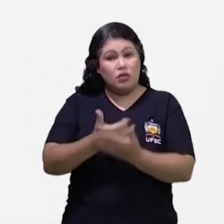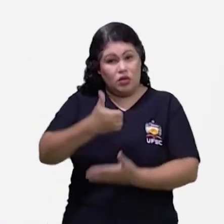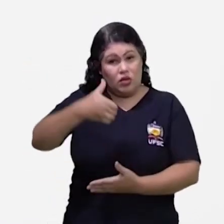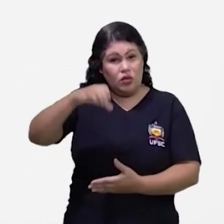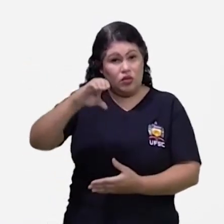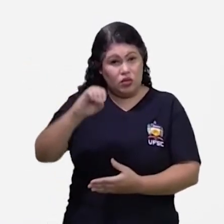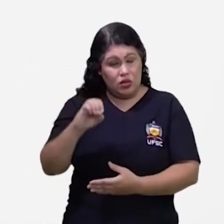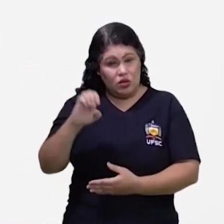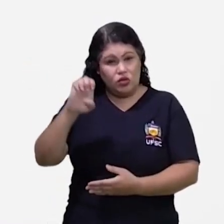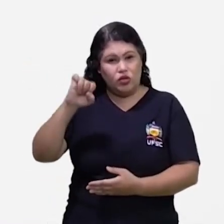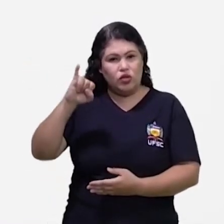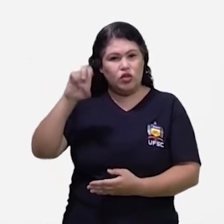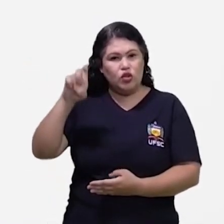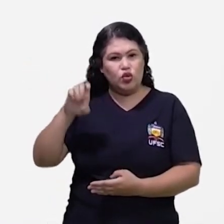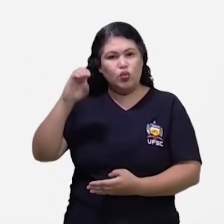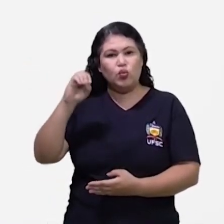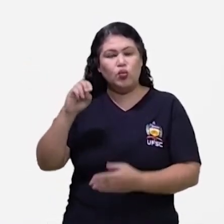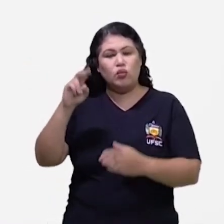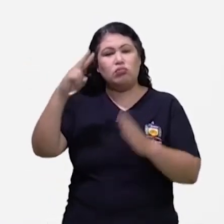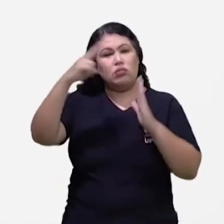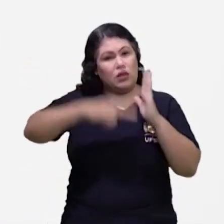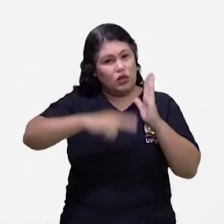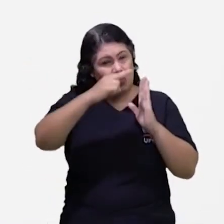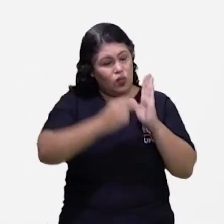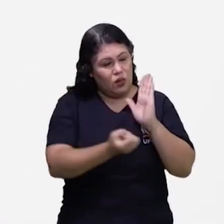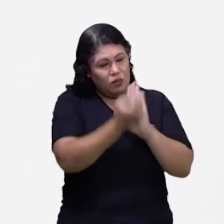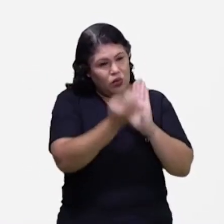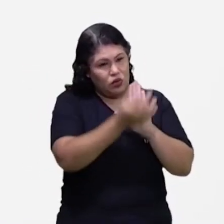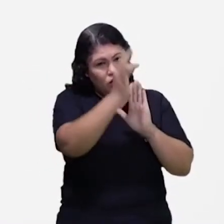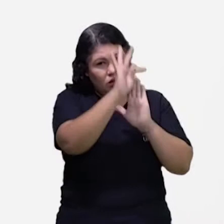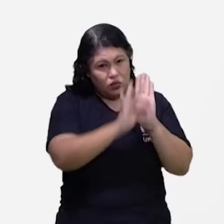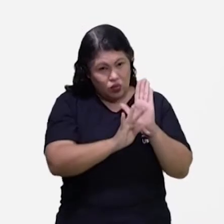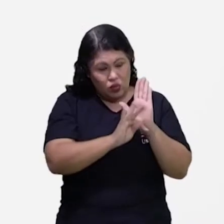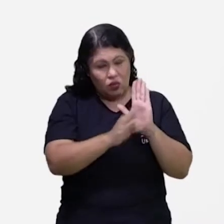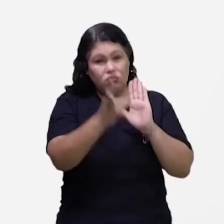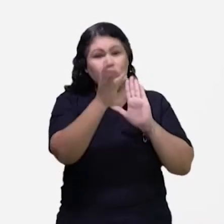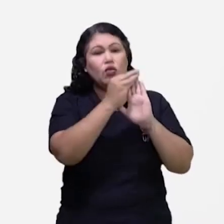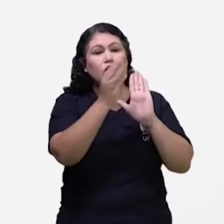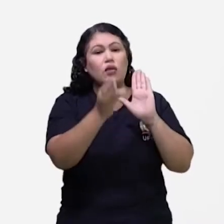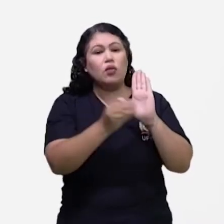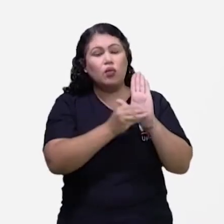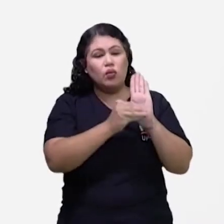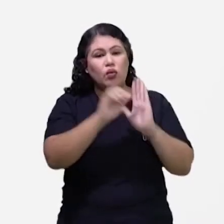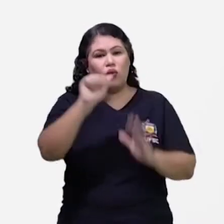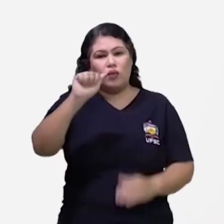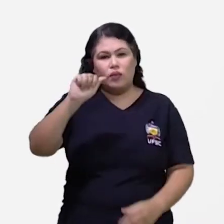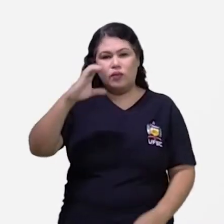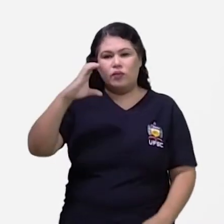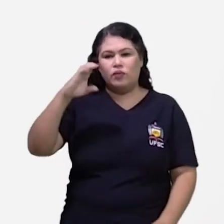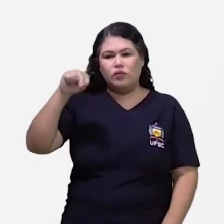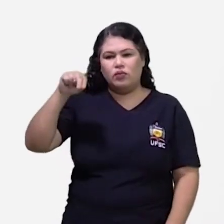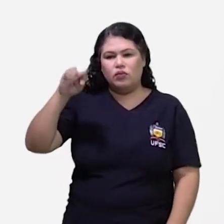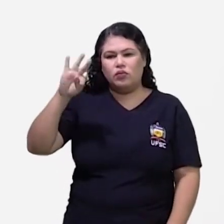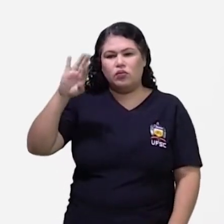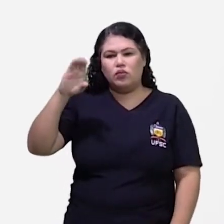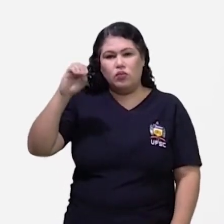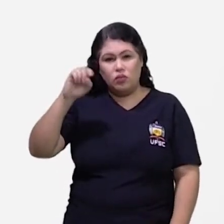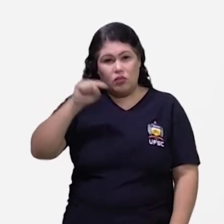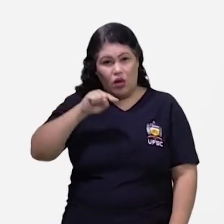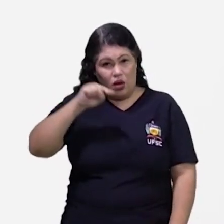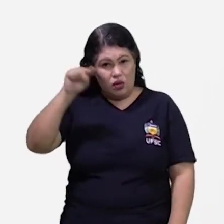Aula 10. Eixo: leitura e produção textual. Conteúdo: acentos